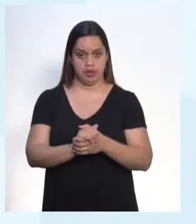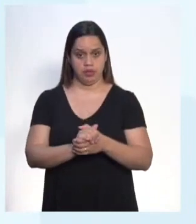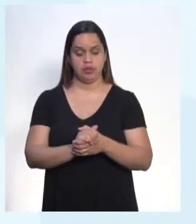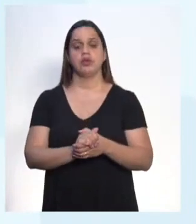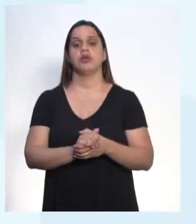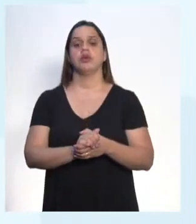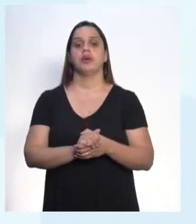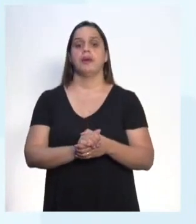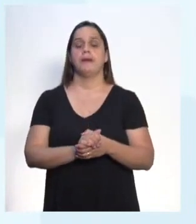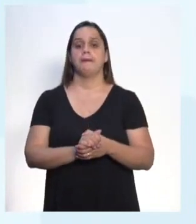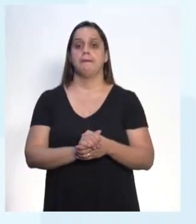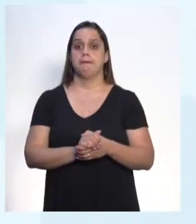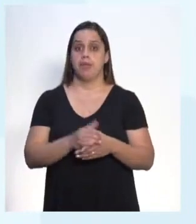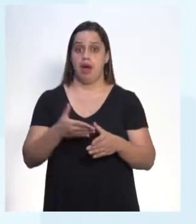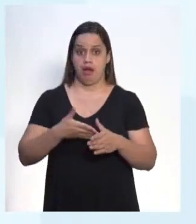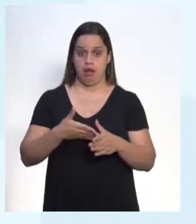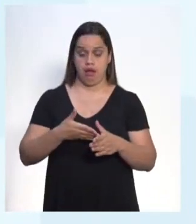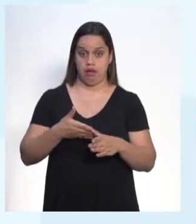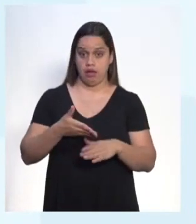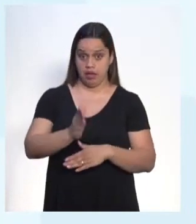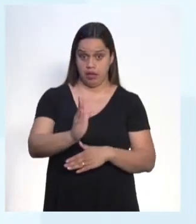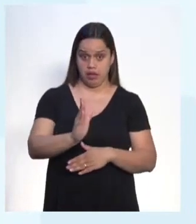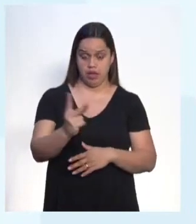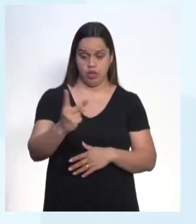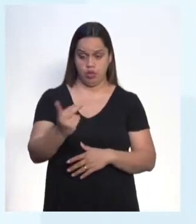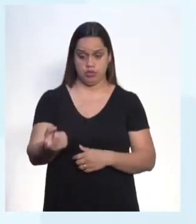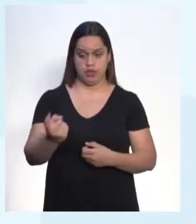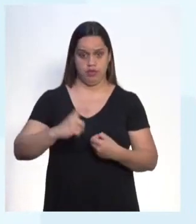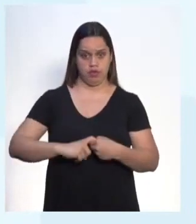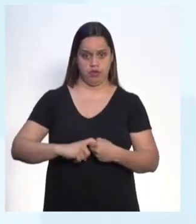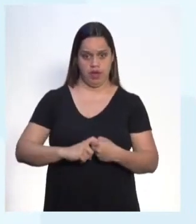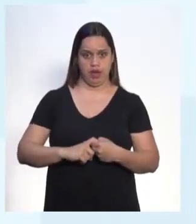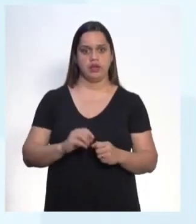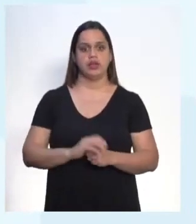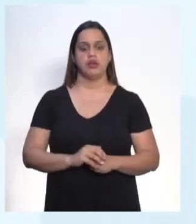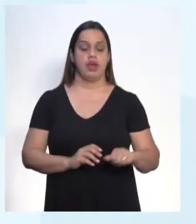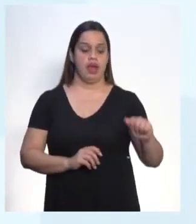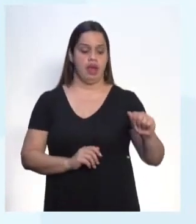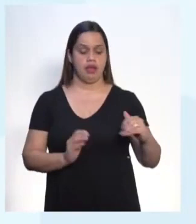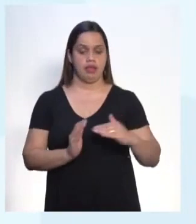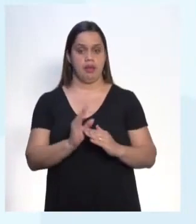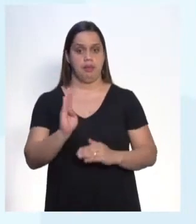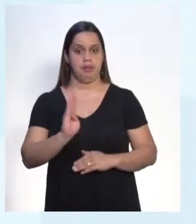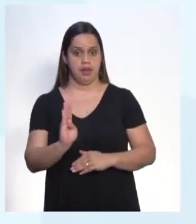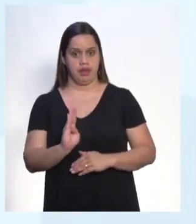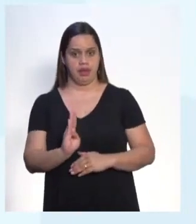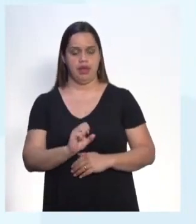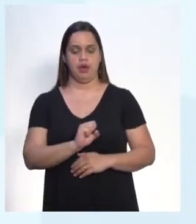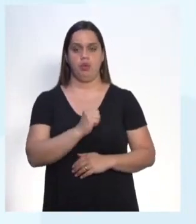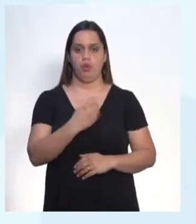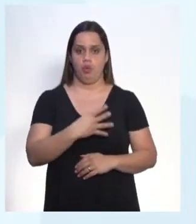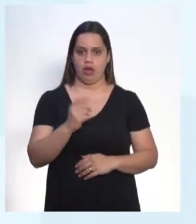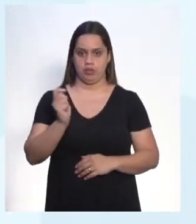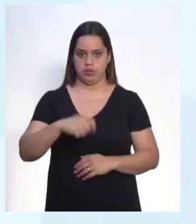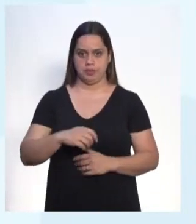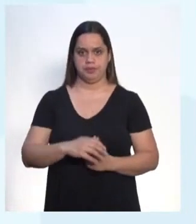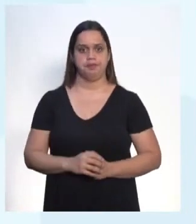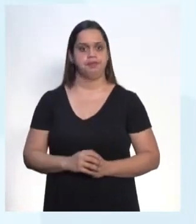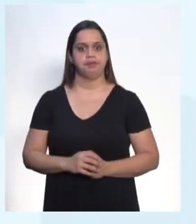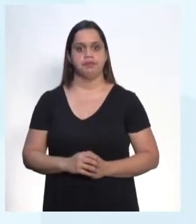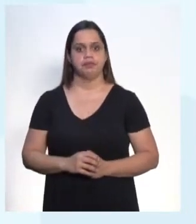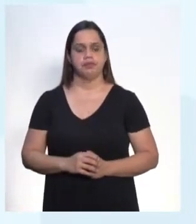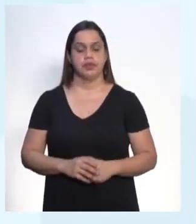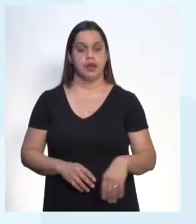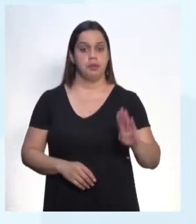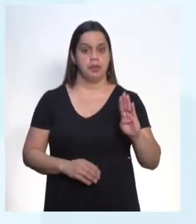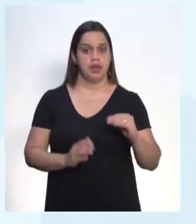2 para voltar. O primeiro caminho, de A até B, 4 possibilidades. De B